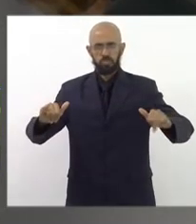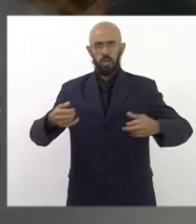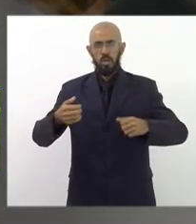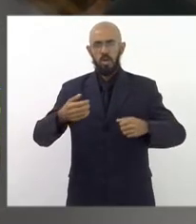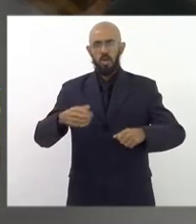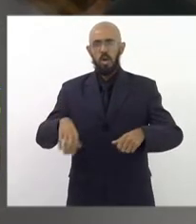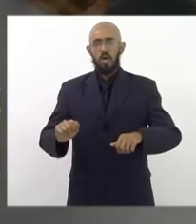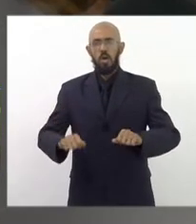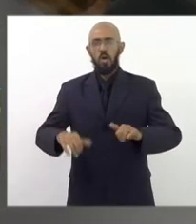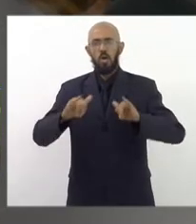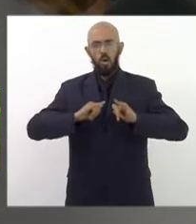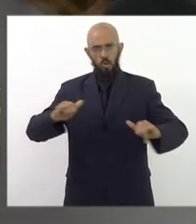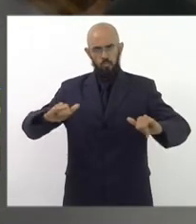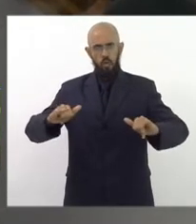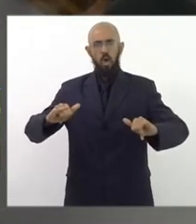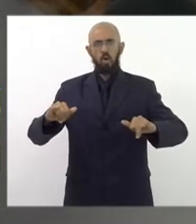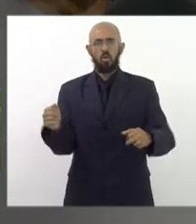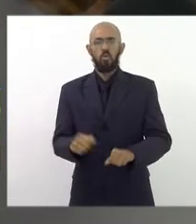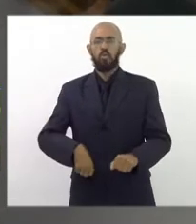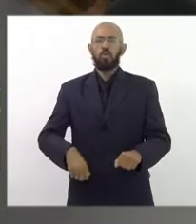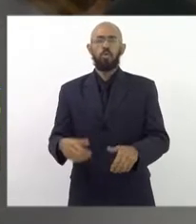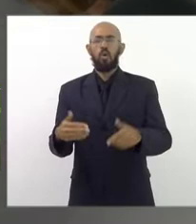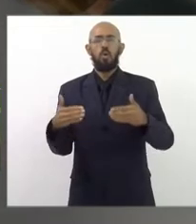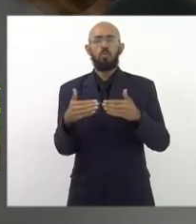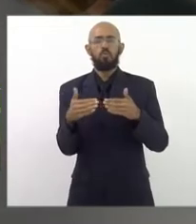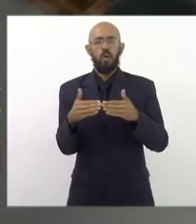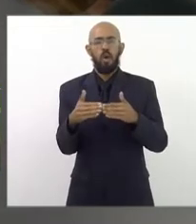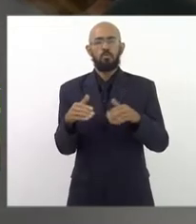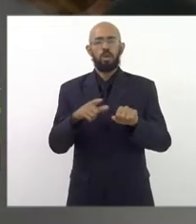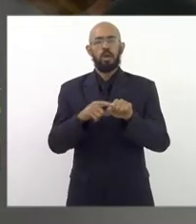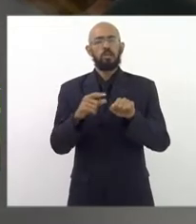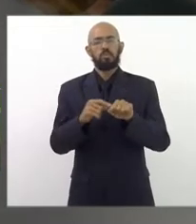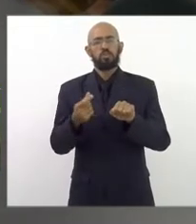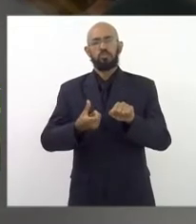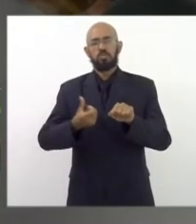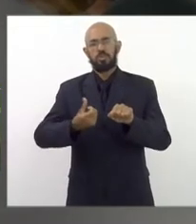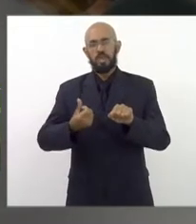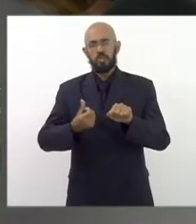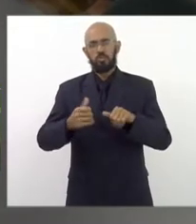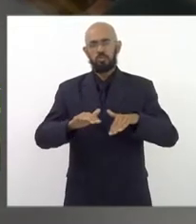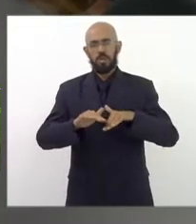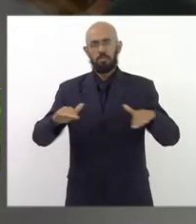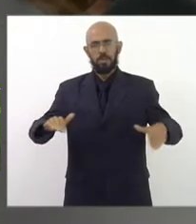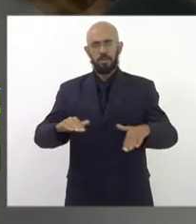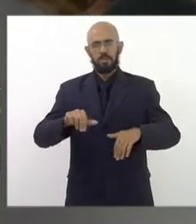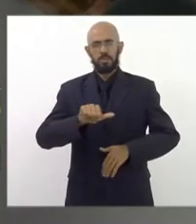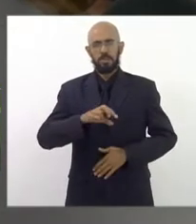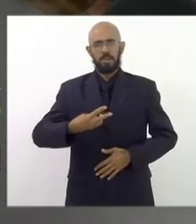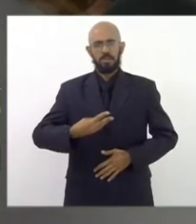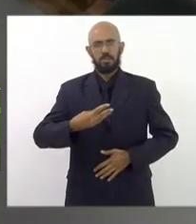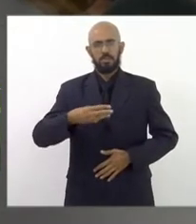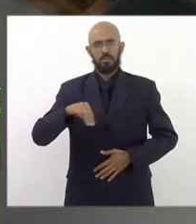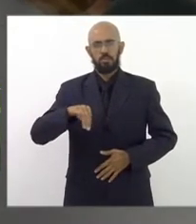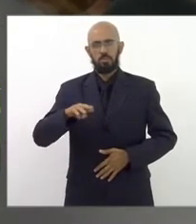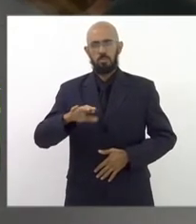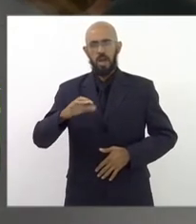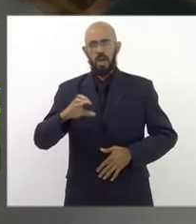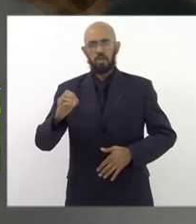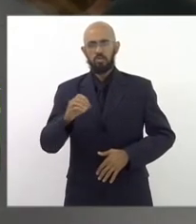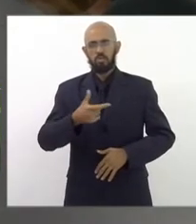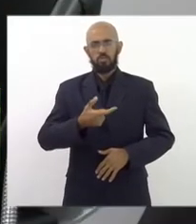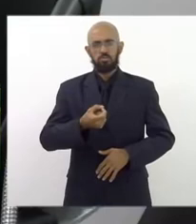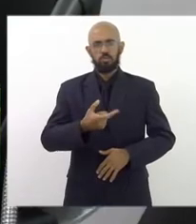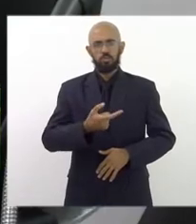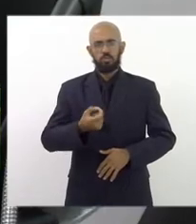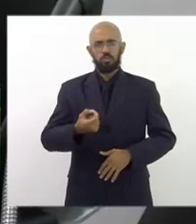nos termos do artigo 6º do ato da mesa, publicado em 13 de março de 20, combinado com o parágrafo 2º do